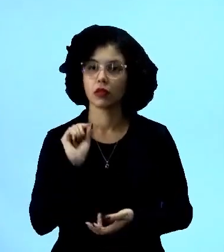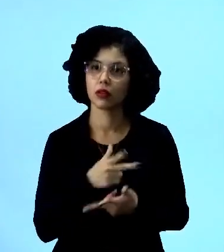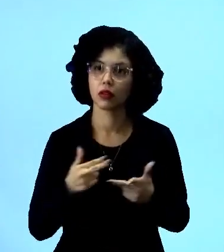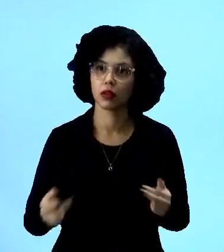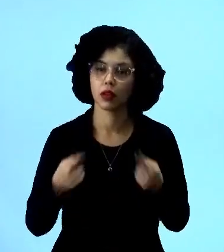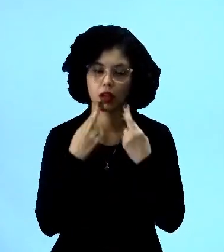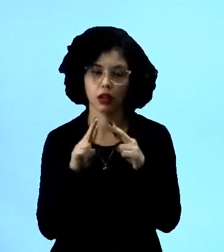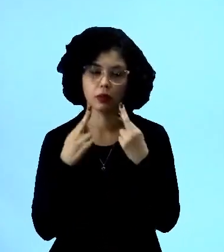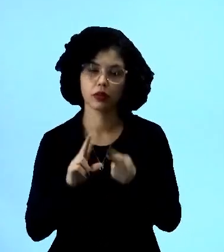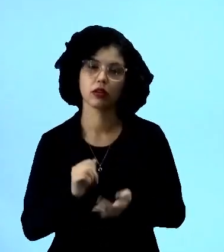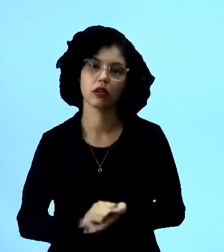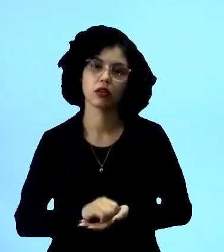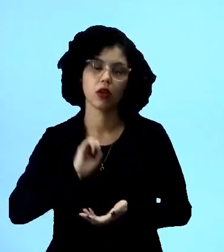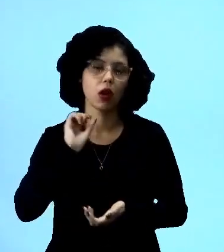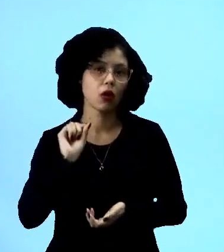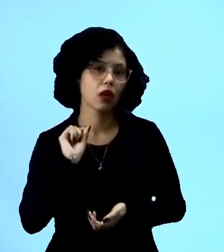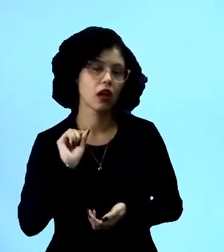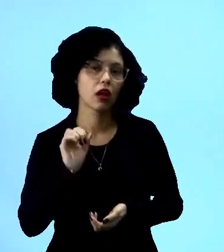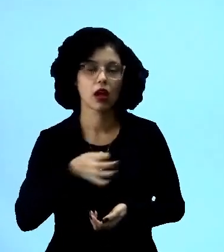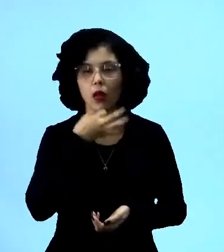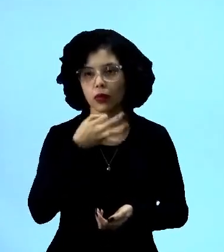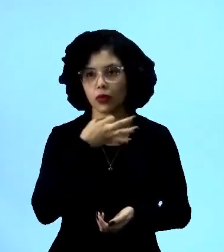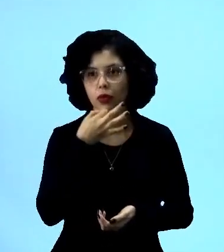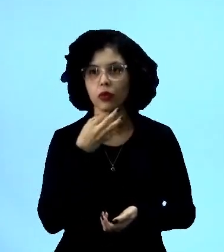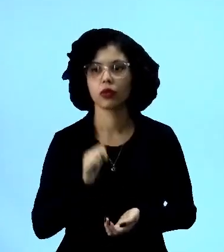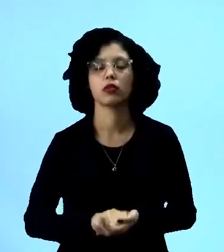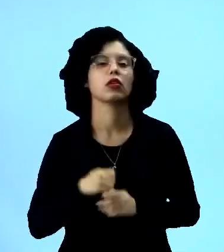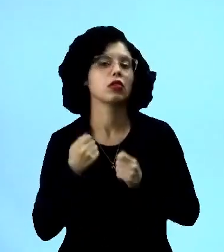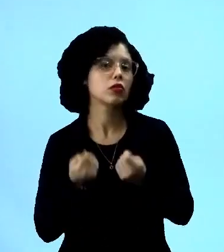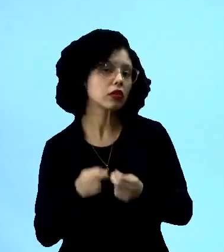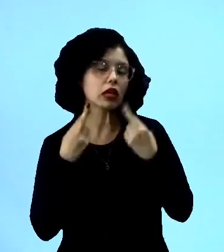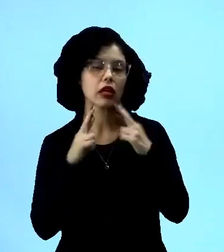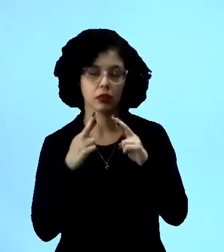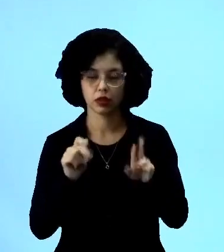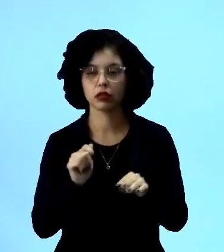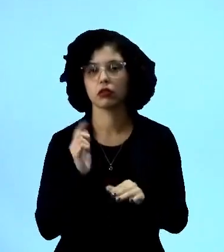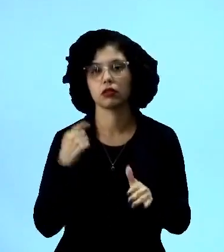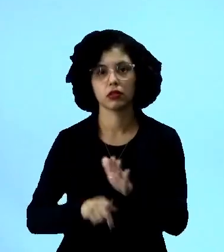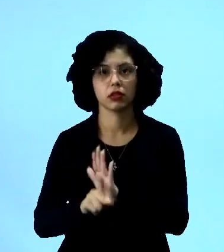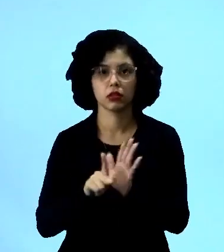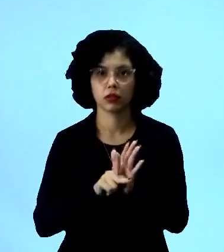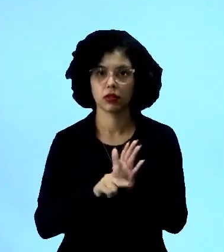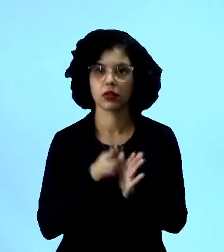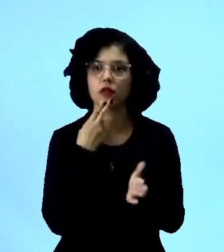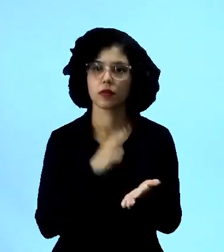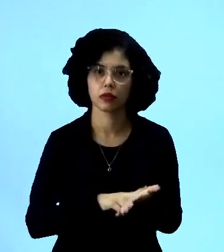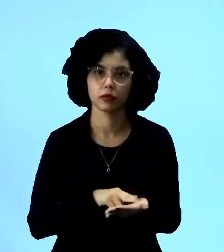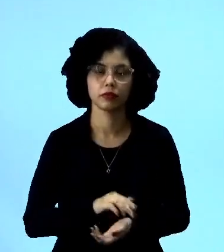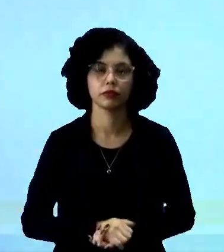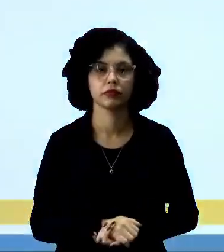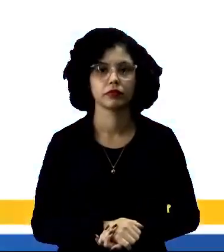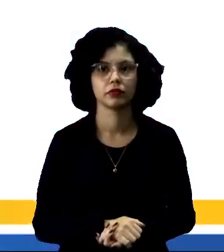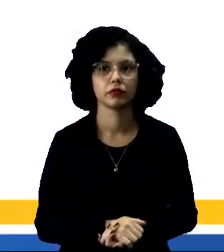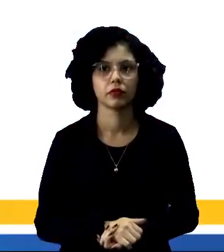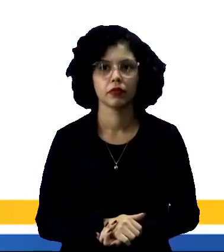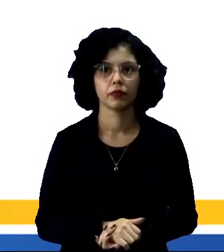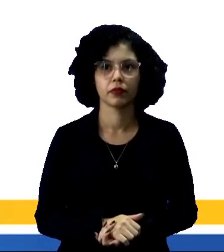objeto reclamado e o que é a argumentação que sustenta a reclamação dentro da carta de reclamação. Vamos